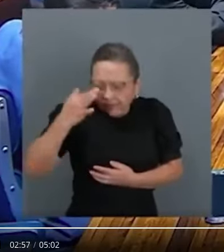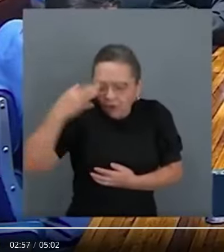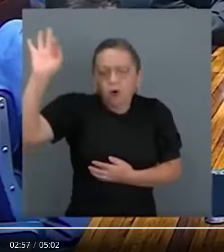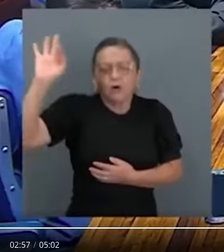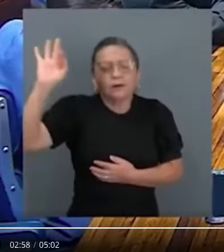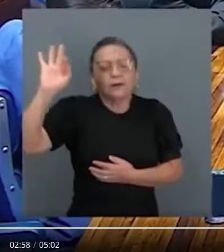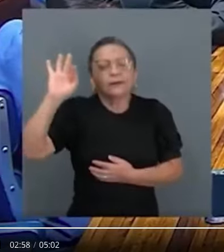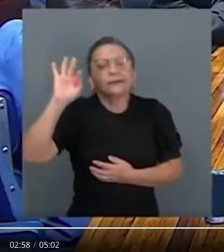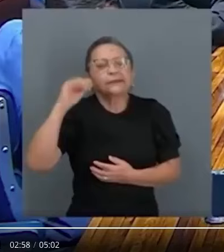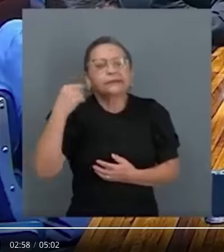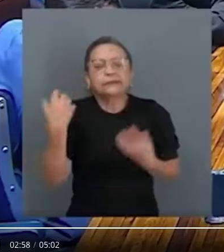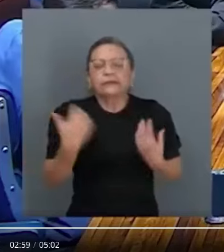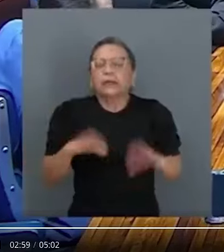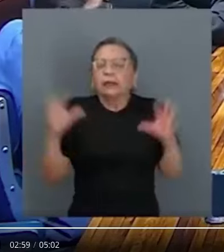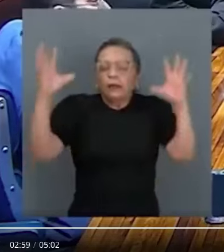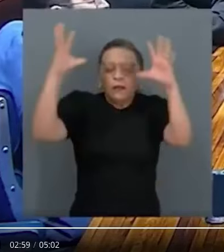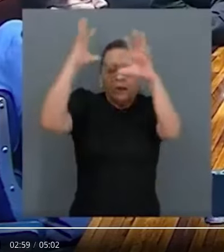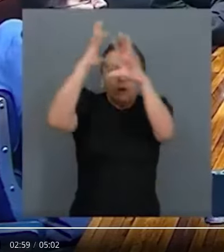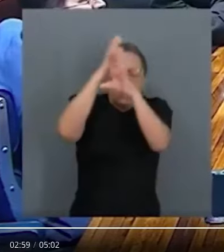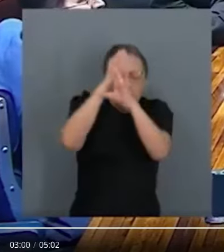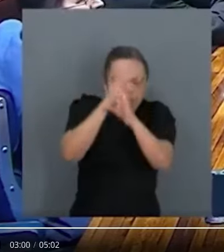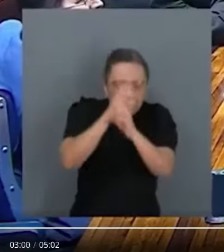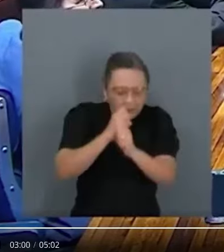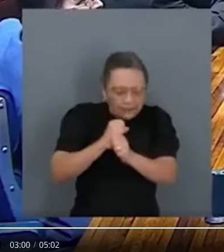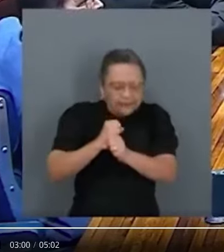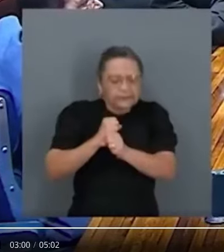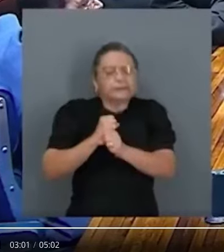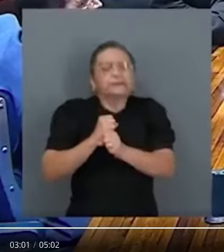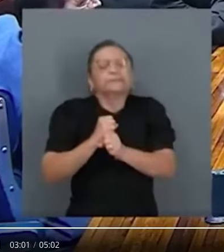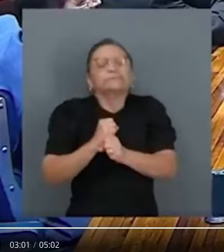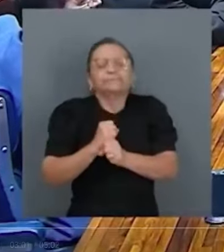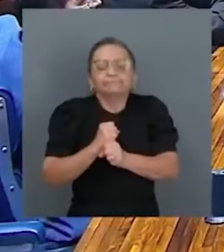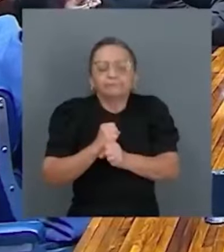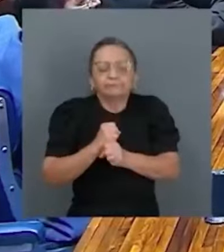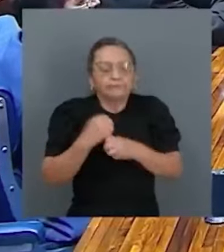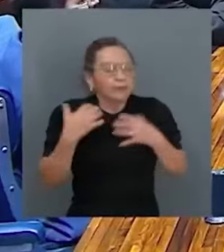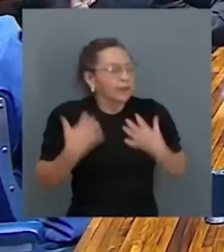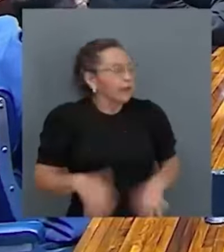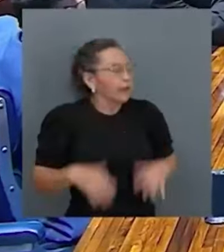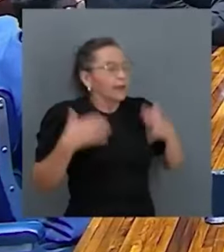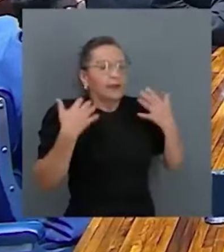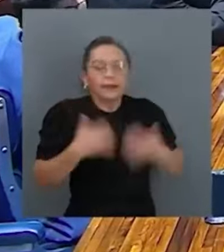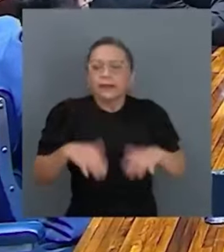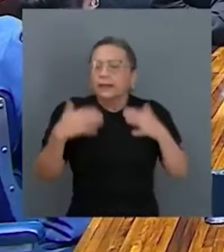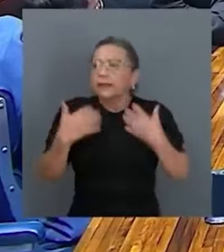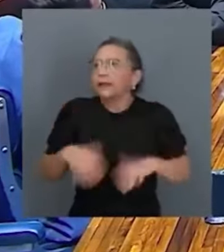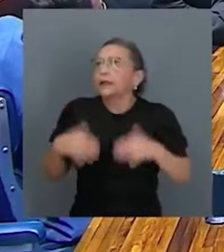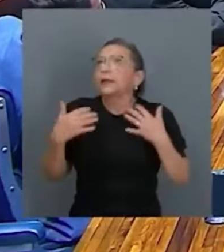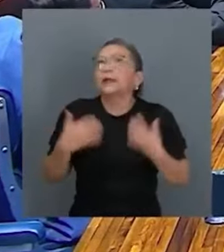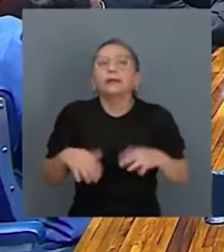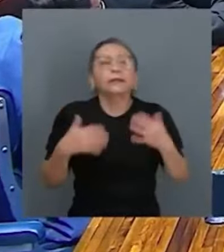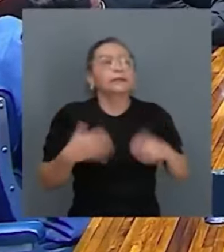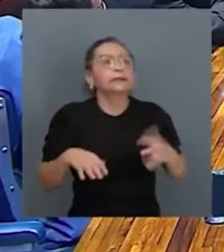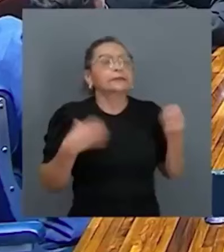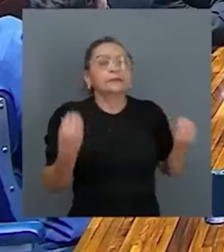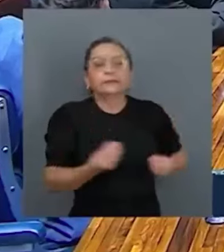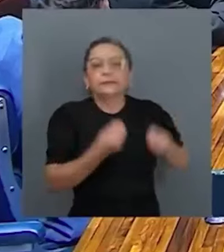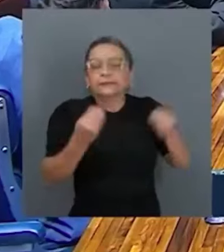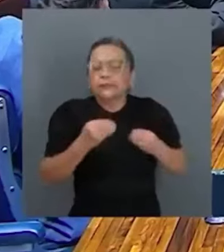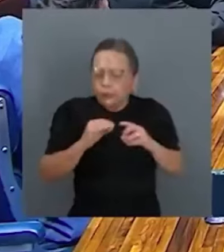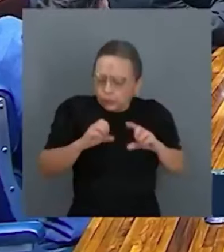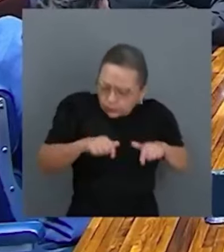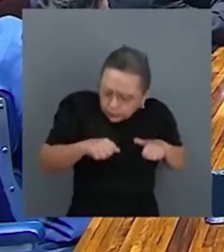a escuridão tentou envolvê-lo. Mas sua vontade de viver era indomável. Ele lutou contra o